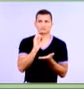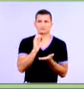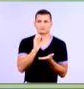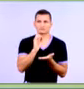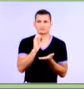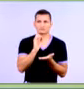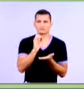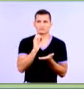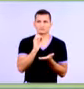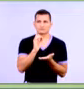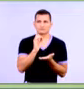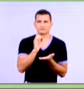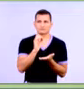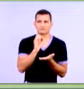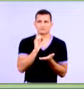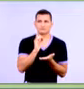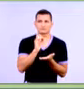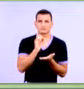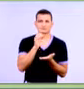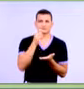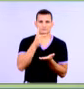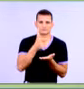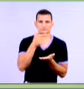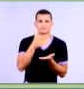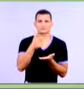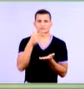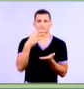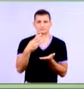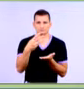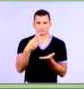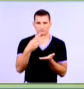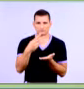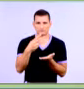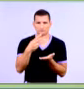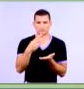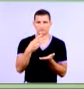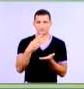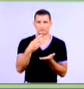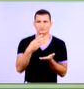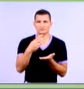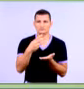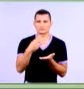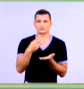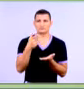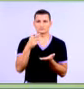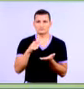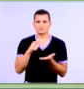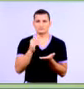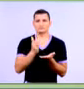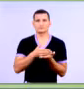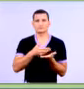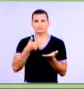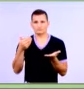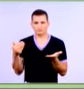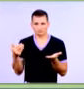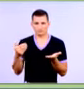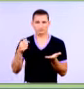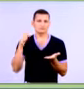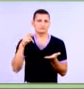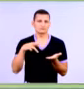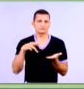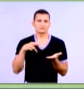o topo volta, ele decrementa e ele cai para a posição 0. Daí eu falo de novo, remove. Quem que ele vai